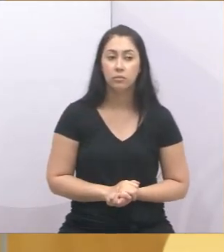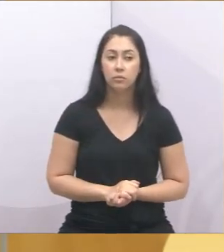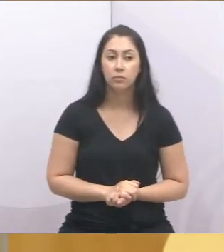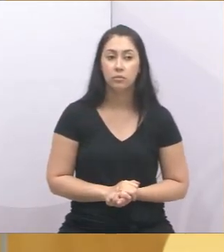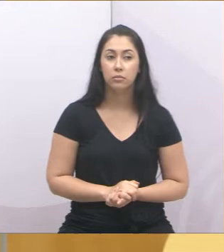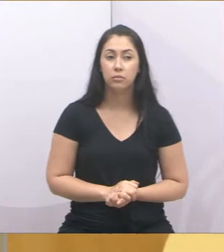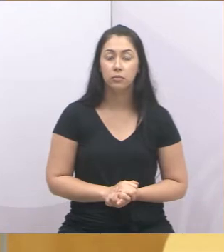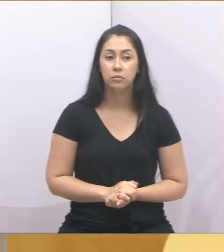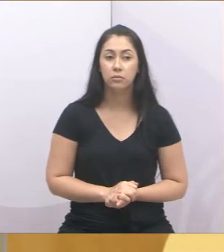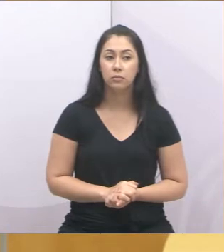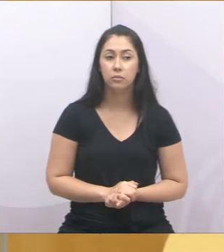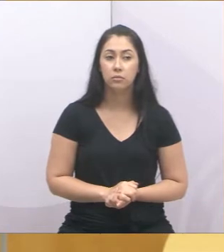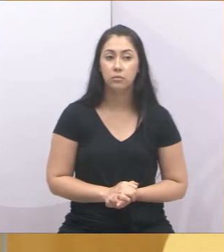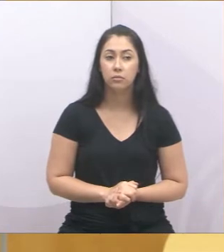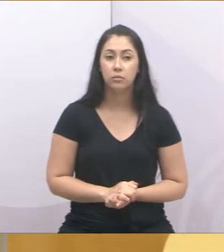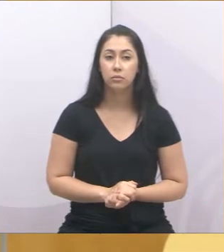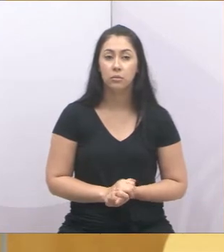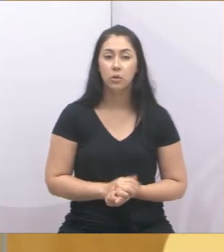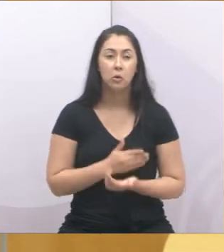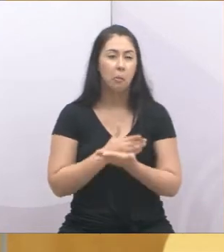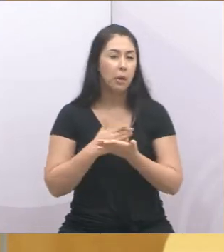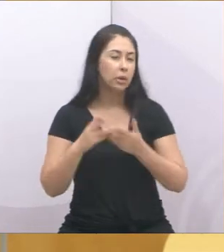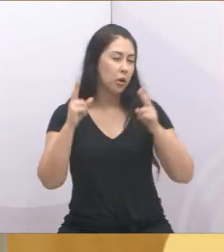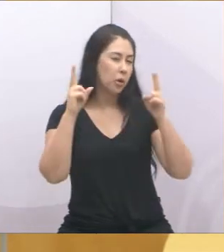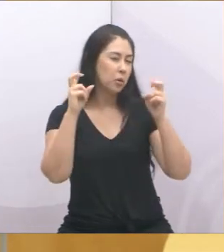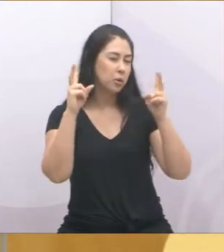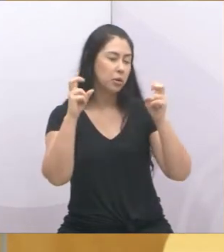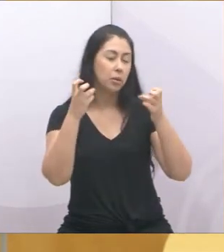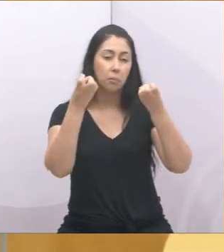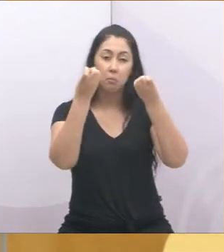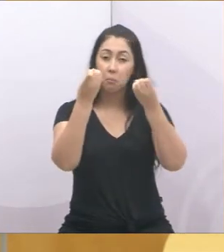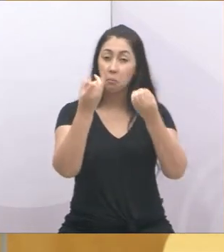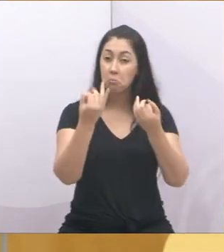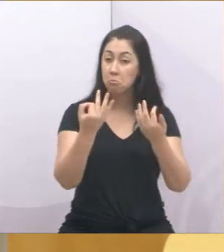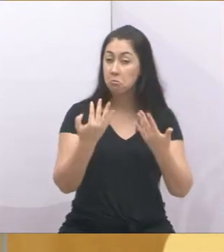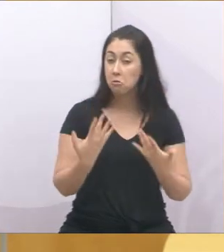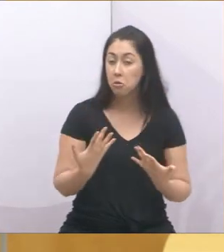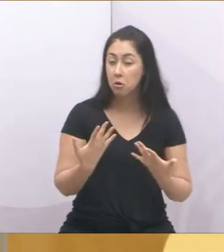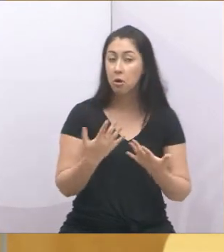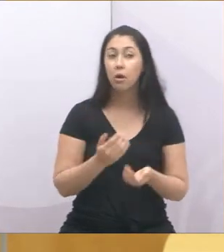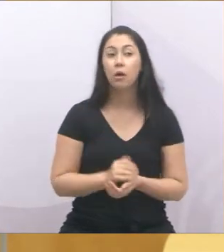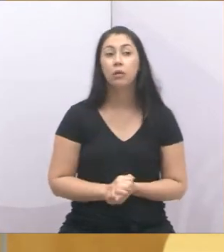Para introduzir o nosso tema, quero citar uma fala